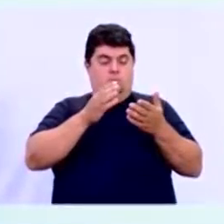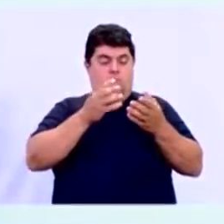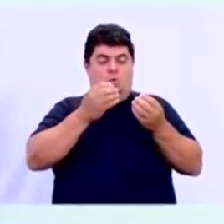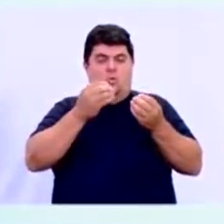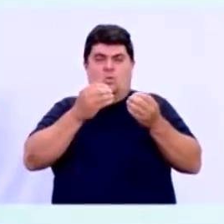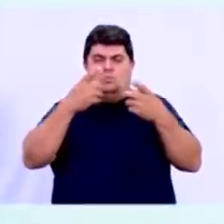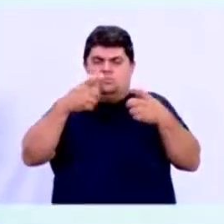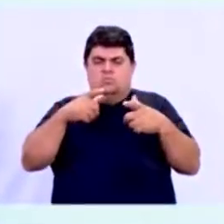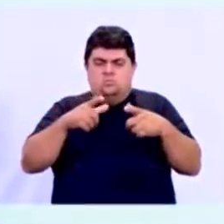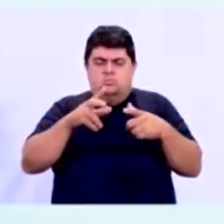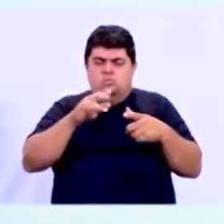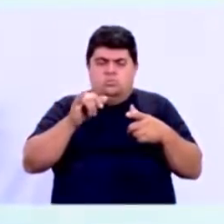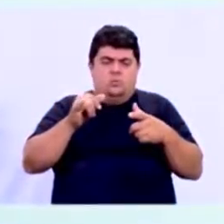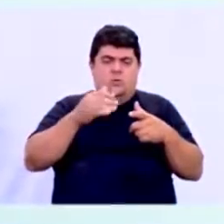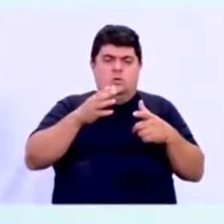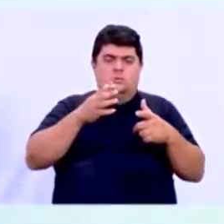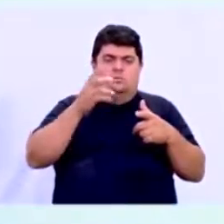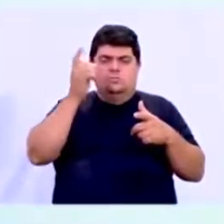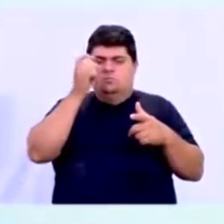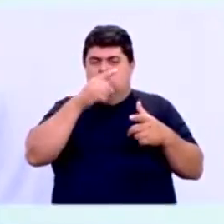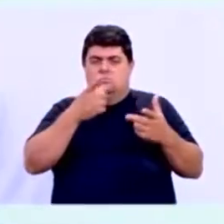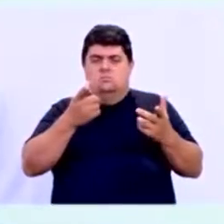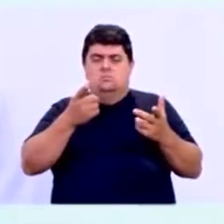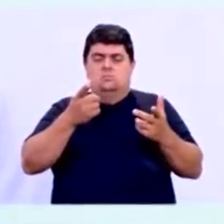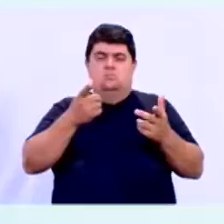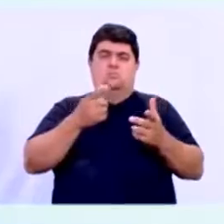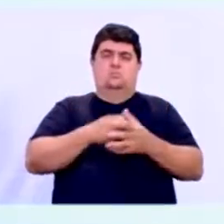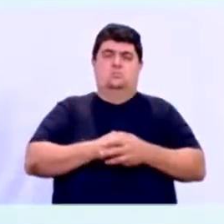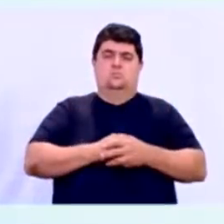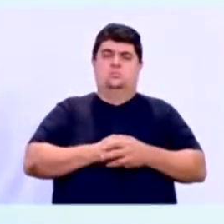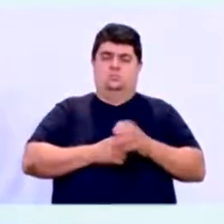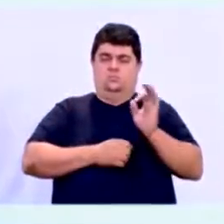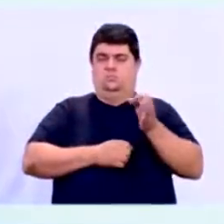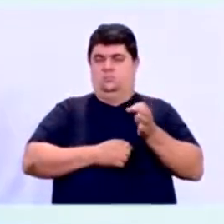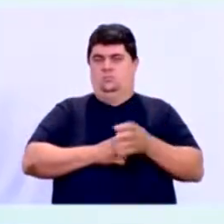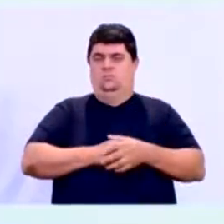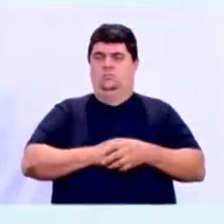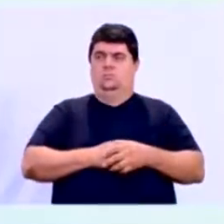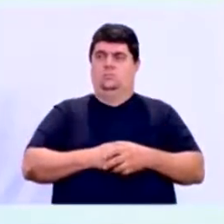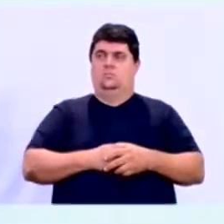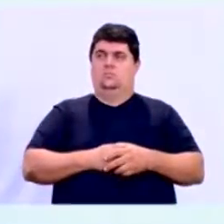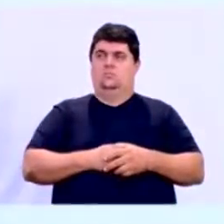pode interferir na sua empresa e de que forma a sua empresa irá reagir, certo?